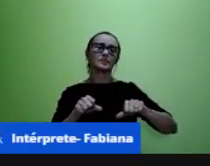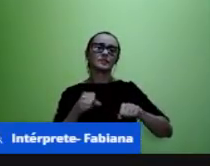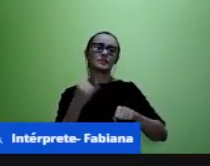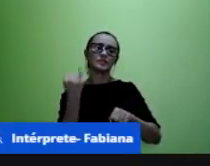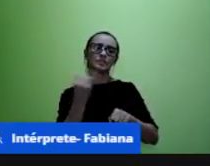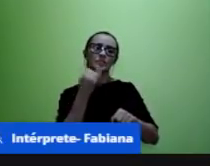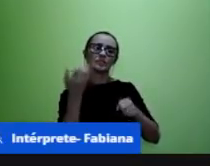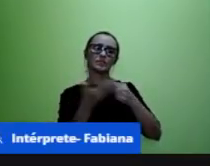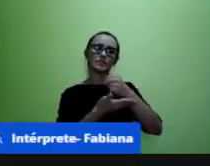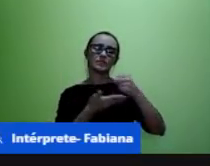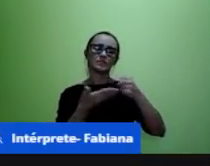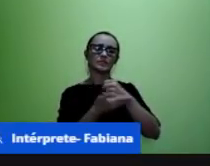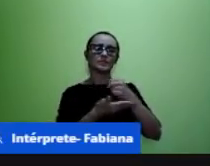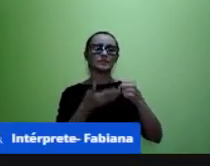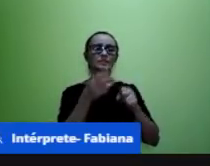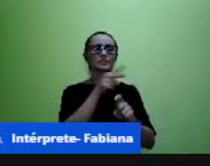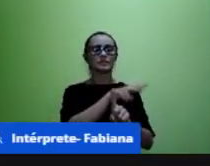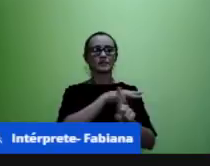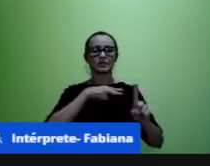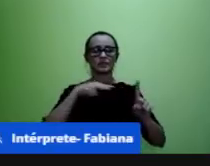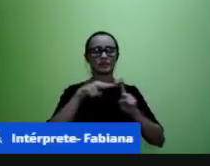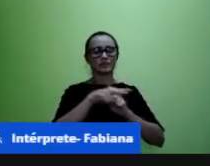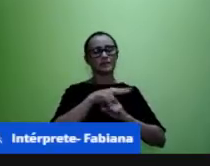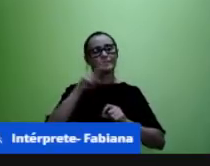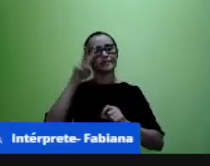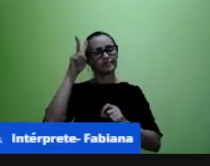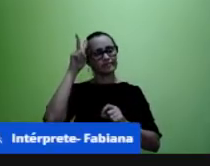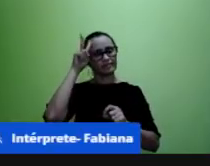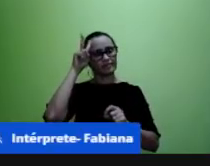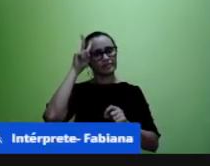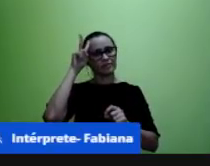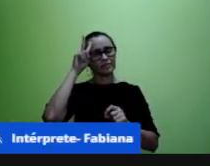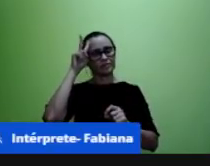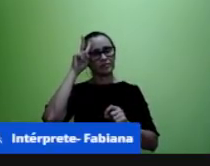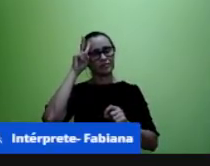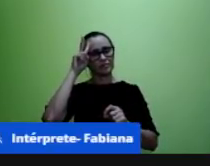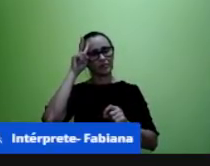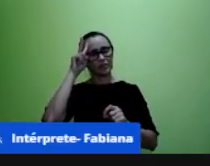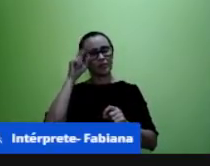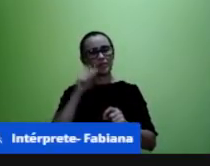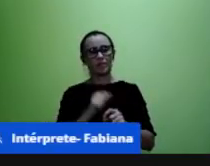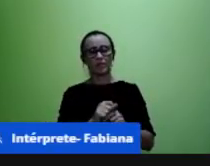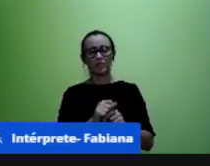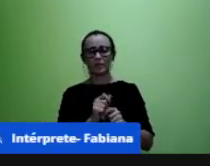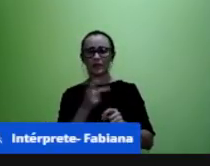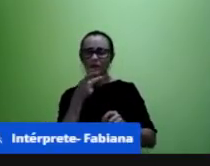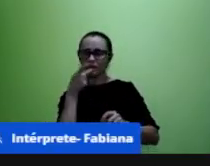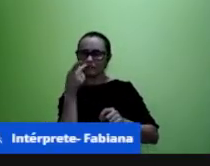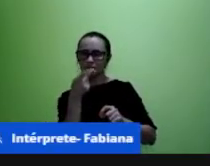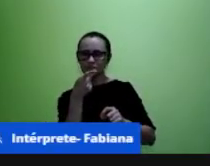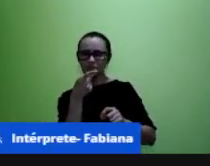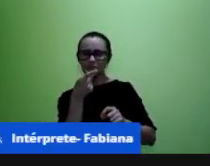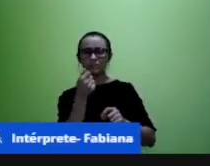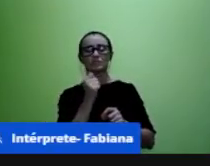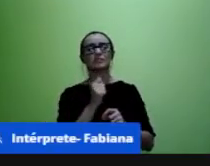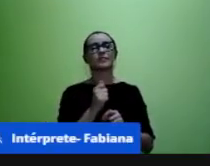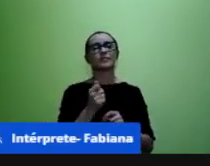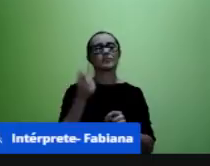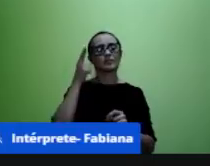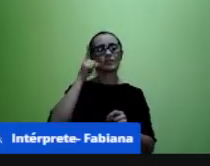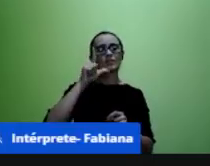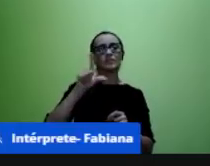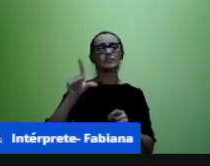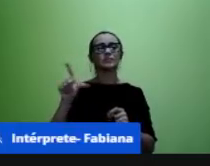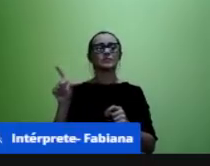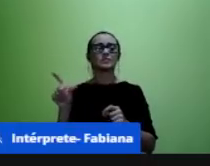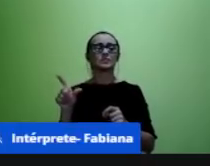numa perspectiva histórica, né? Uma perspectiva crítica, na qual a gente vai conseguir observar